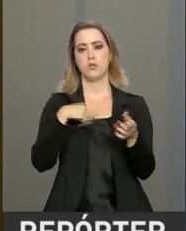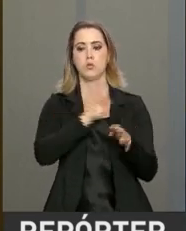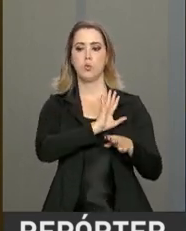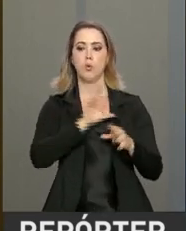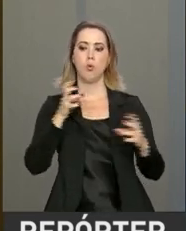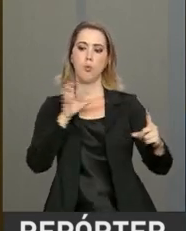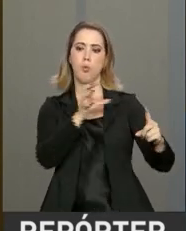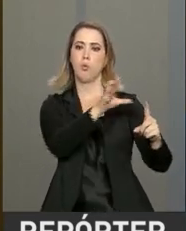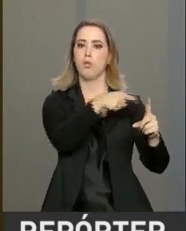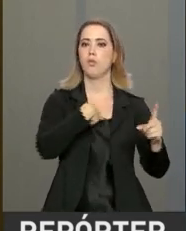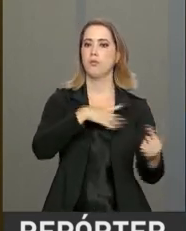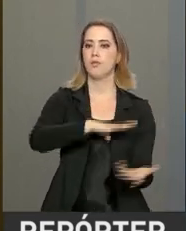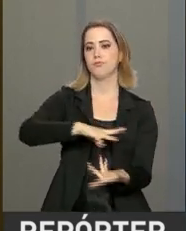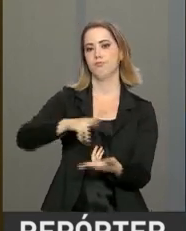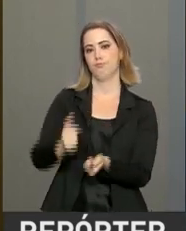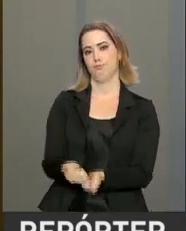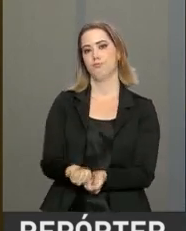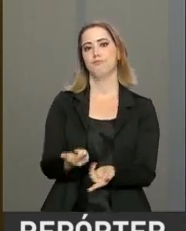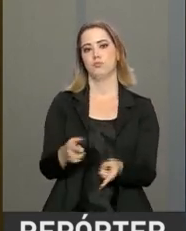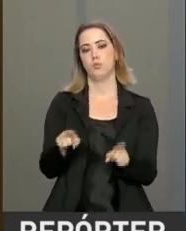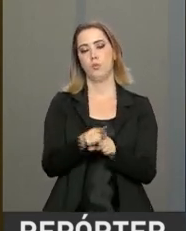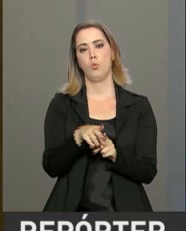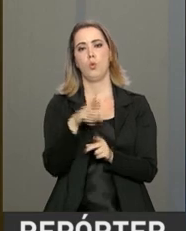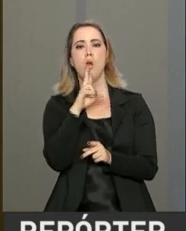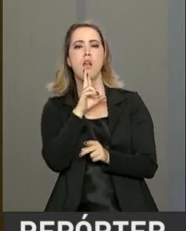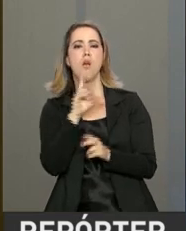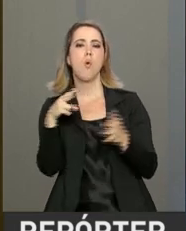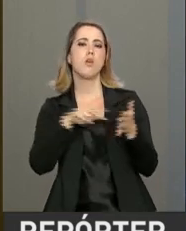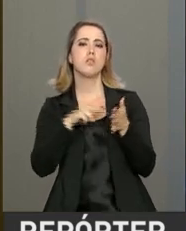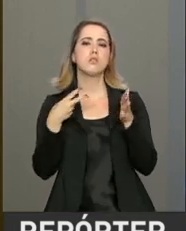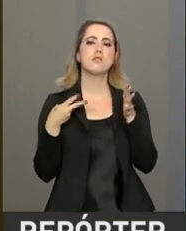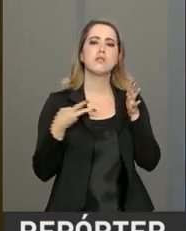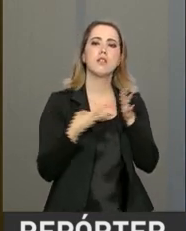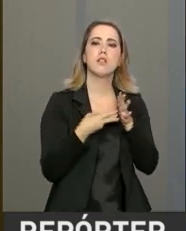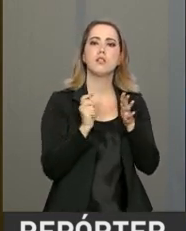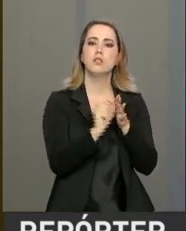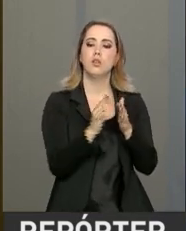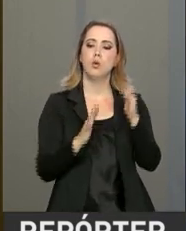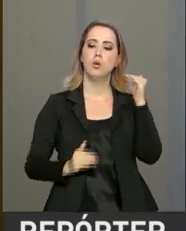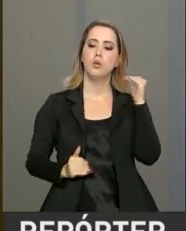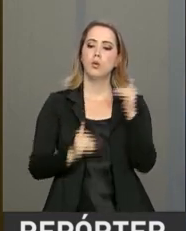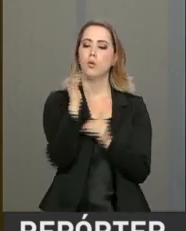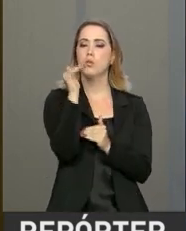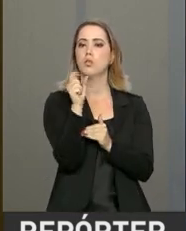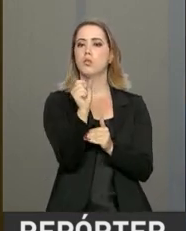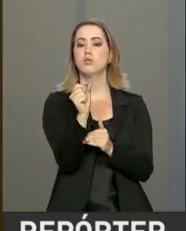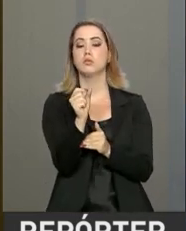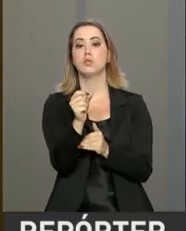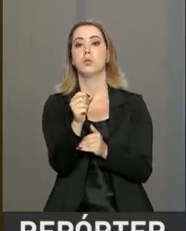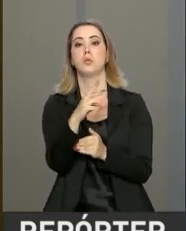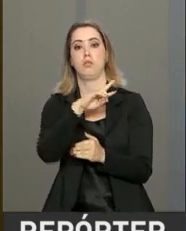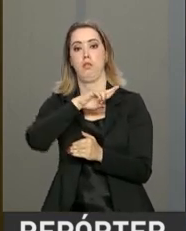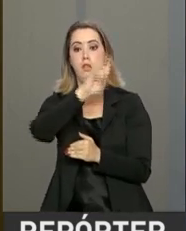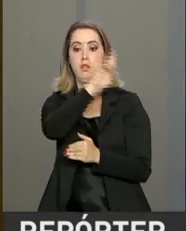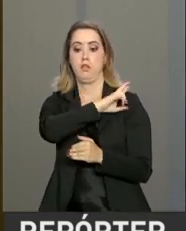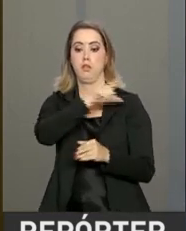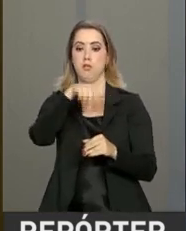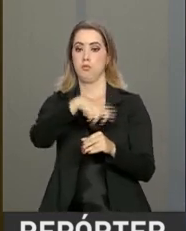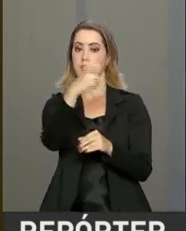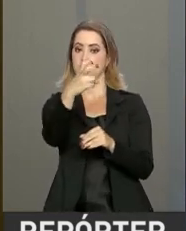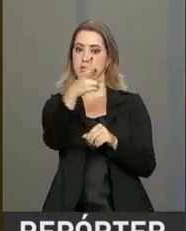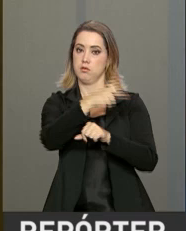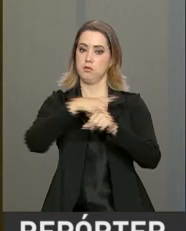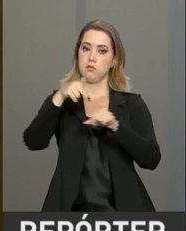a governança global. Querendo dizer com isso, aumentar a participação desses países